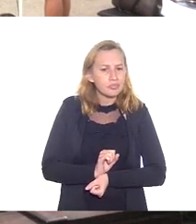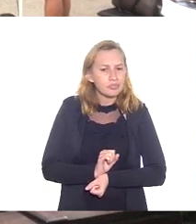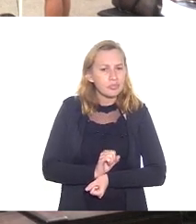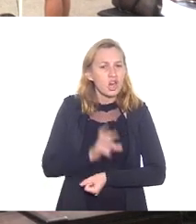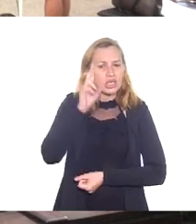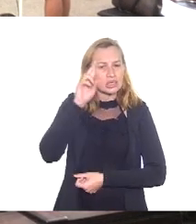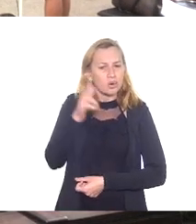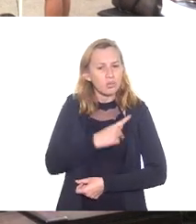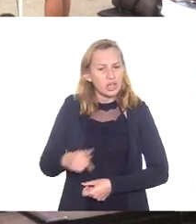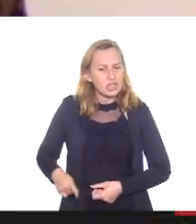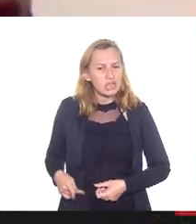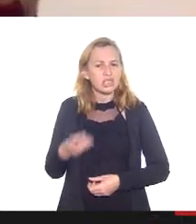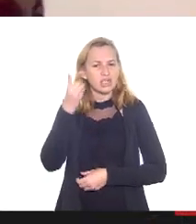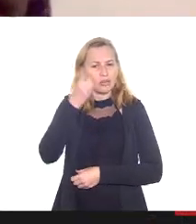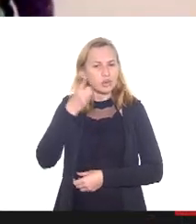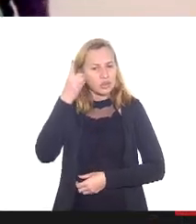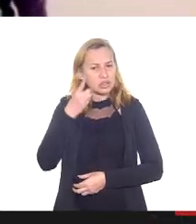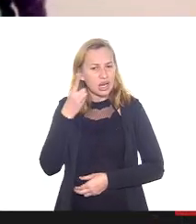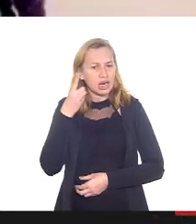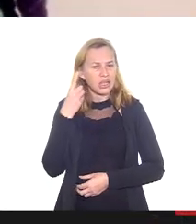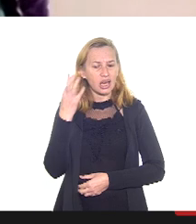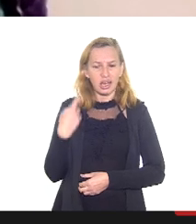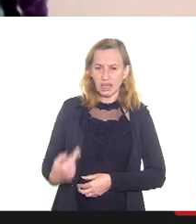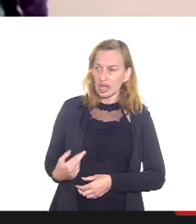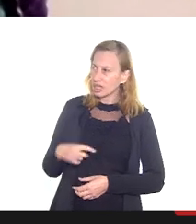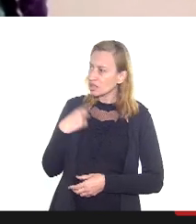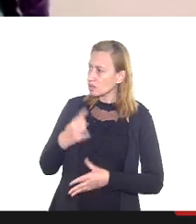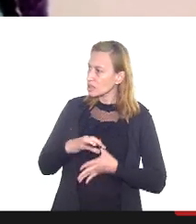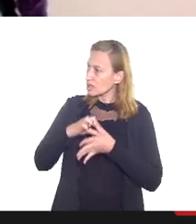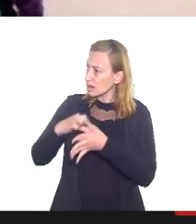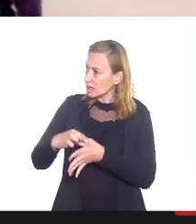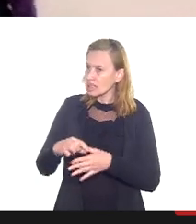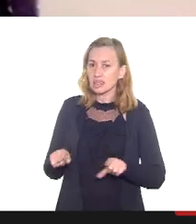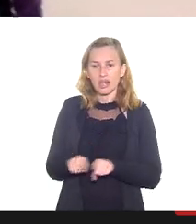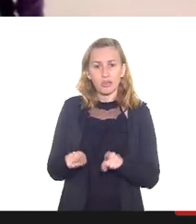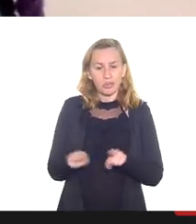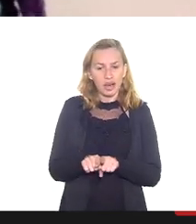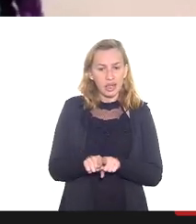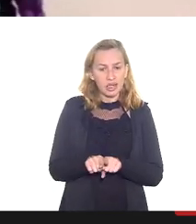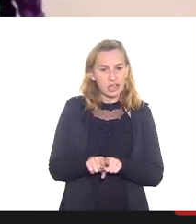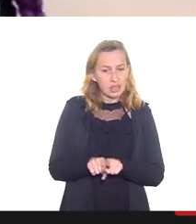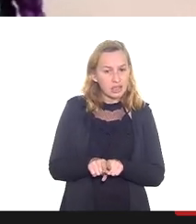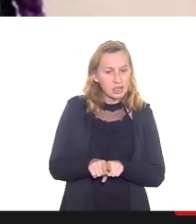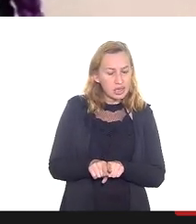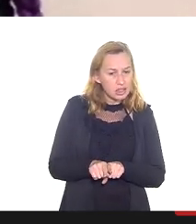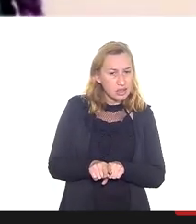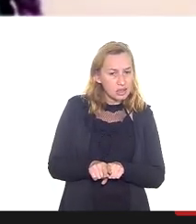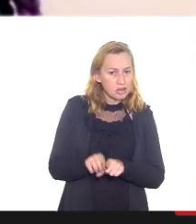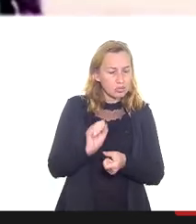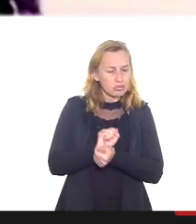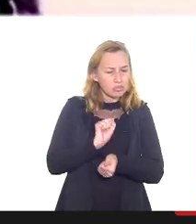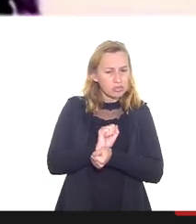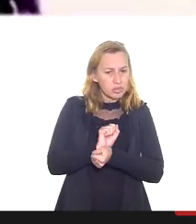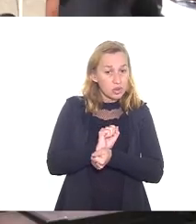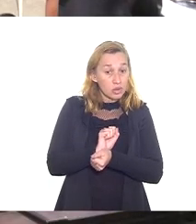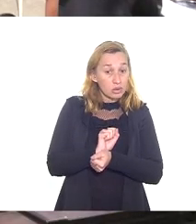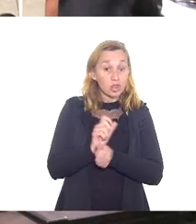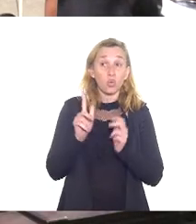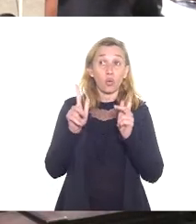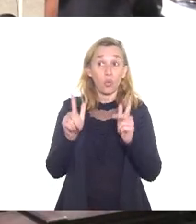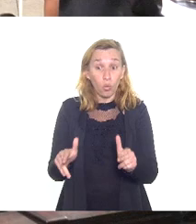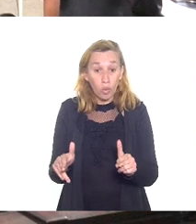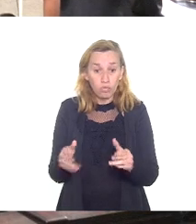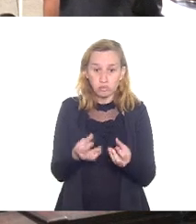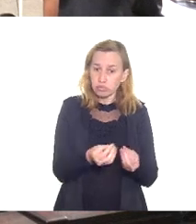Senhor presidente, deputada Renata Souza, nossa líder, também... Um instante só, Dani. Um instante. Da mesma forma,